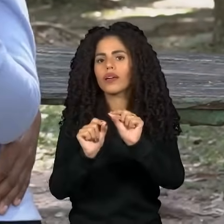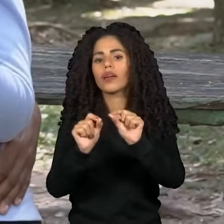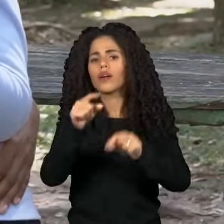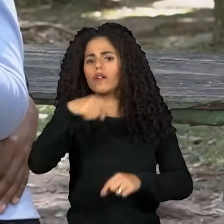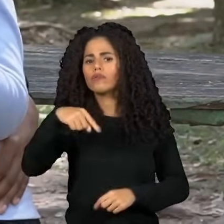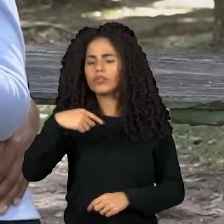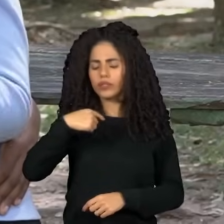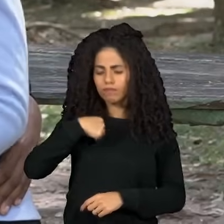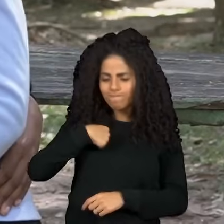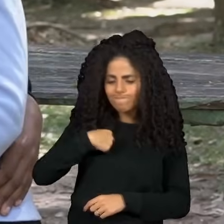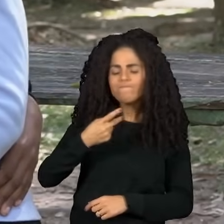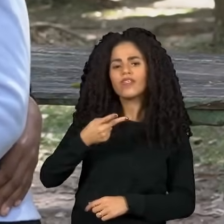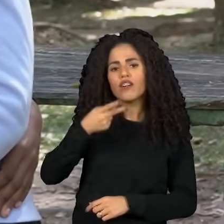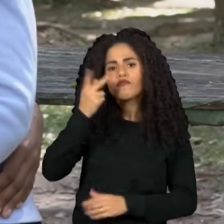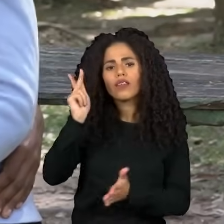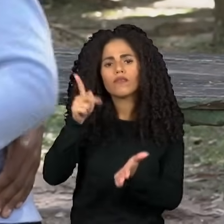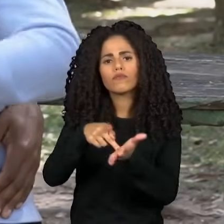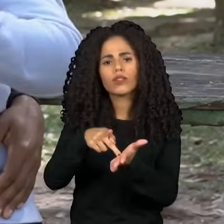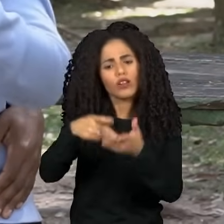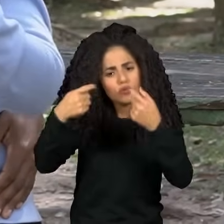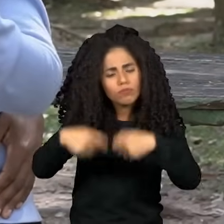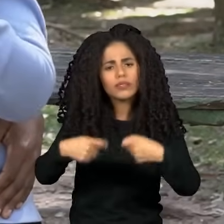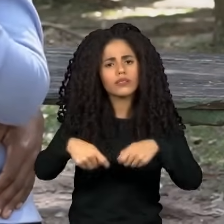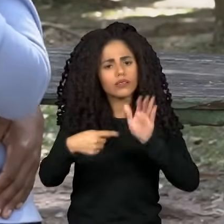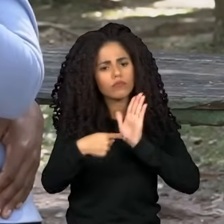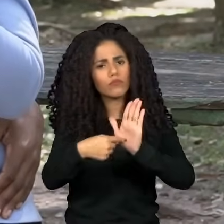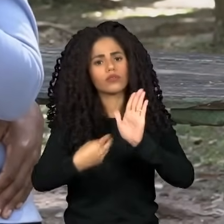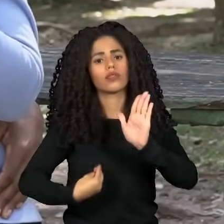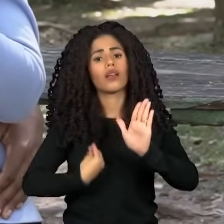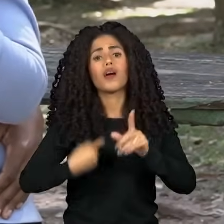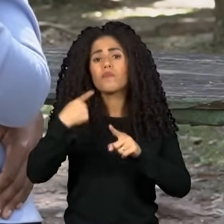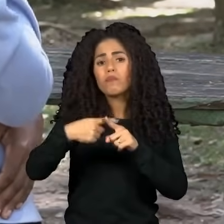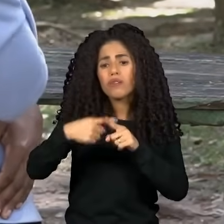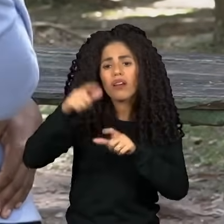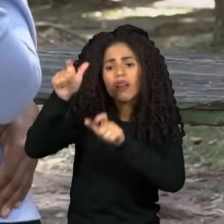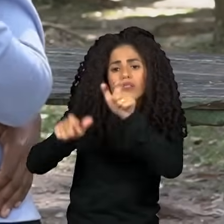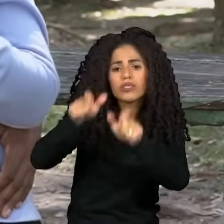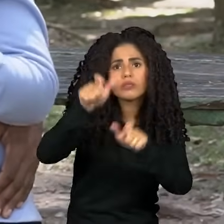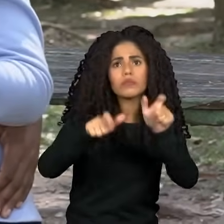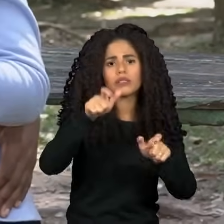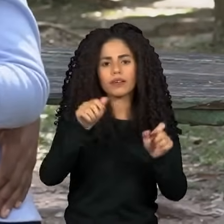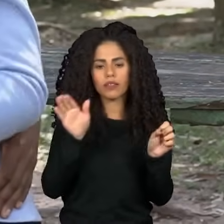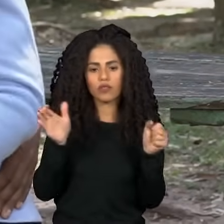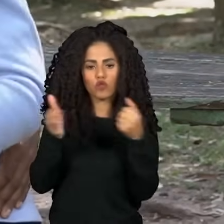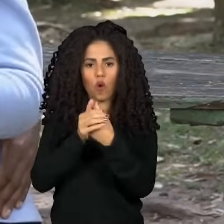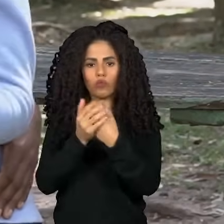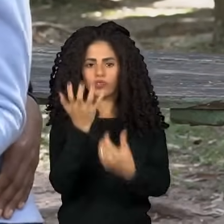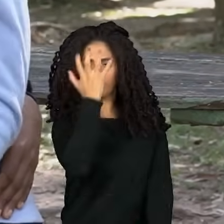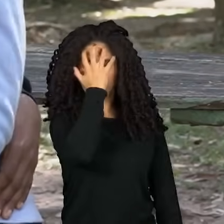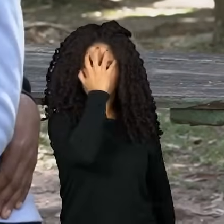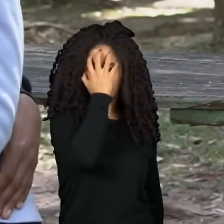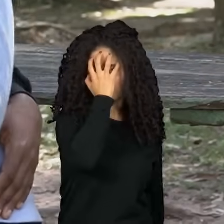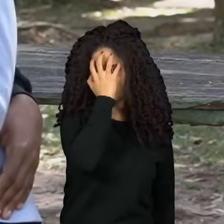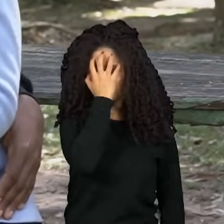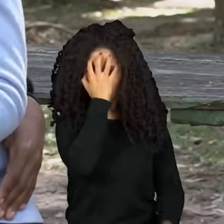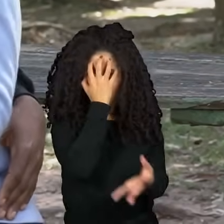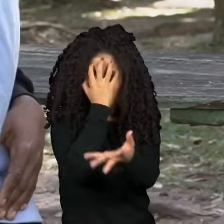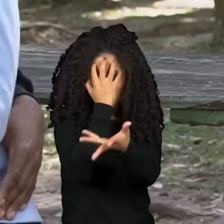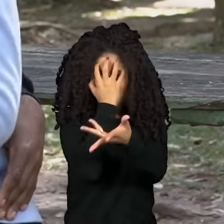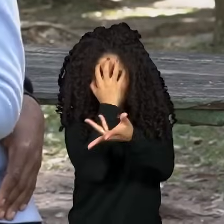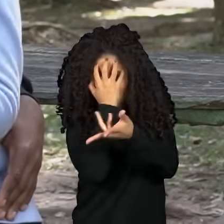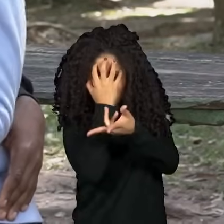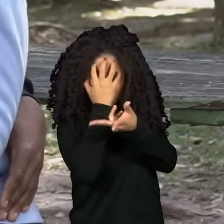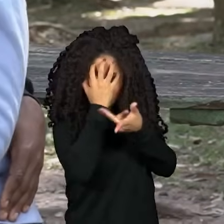você ser verdadeiro. Porque as pessoas, ultimamente, parece que vestem uma máscara para conquistar alguém. E